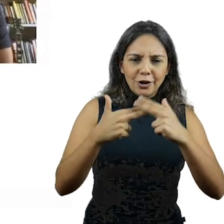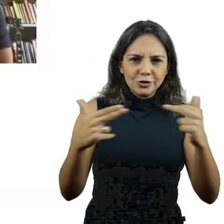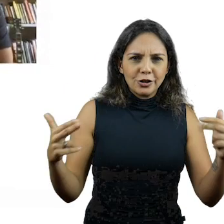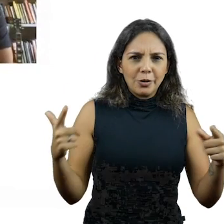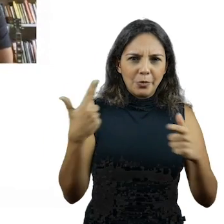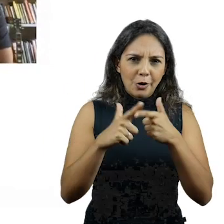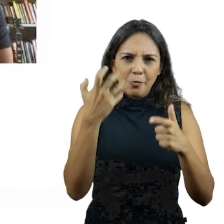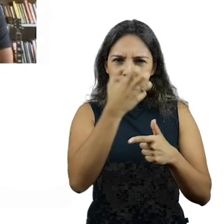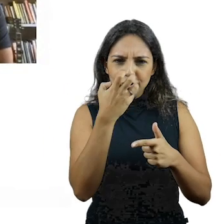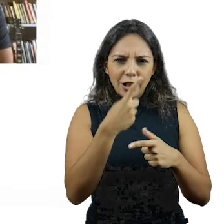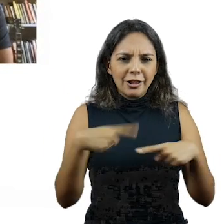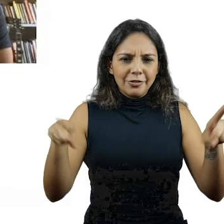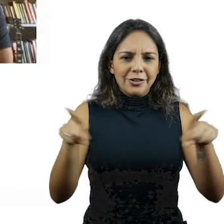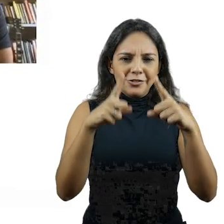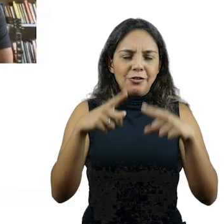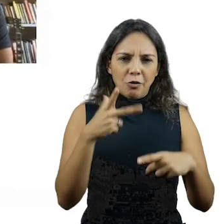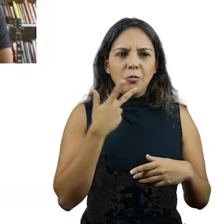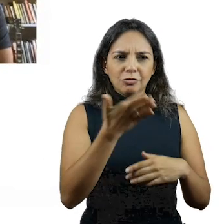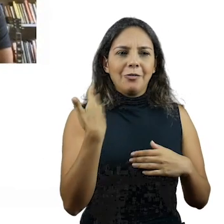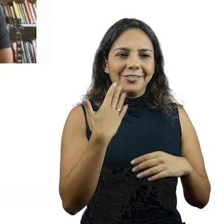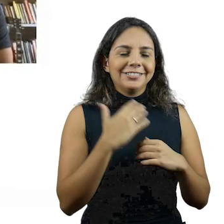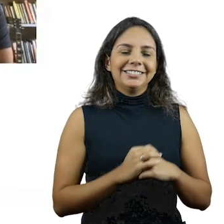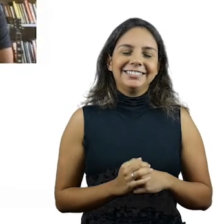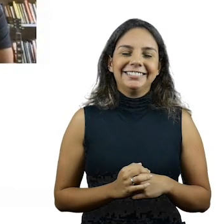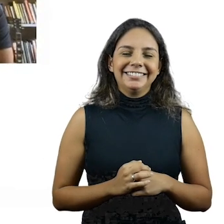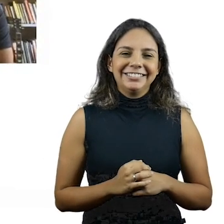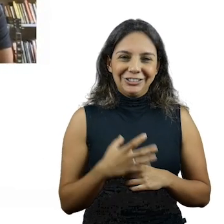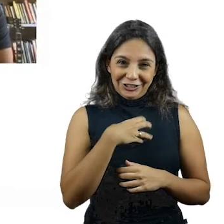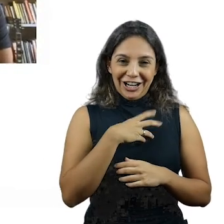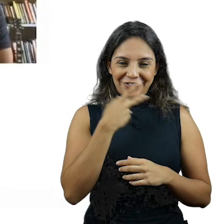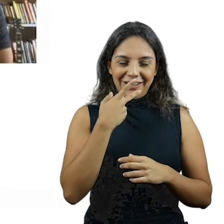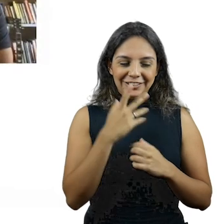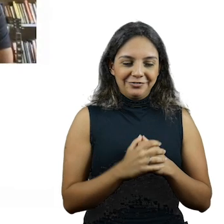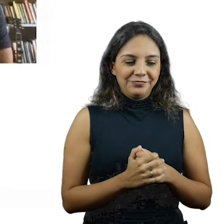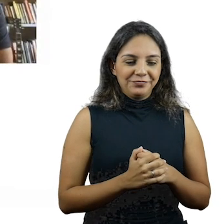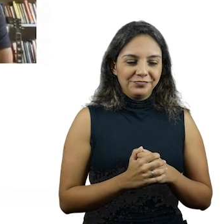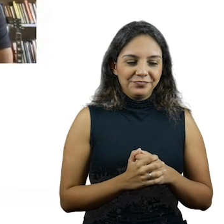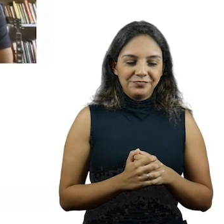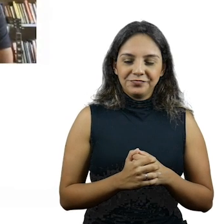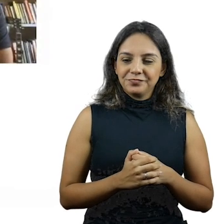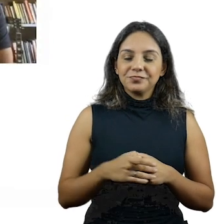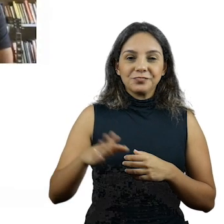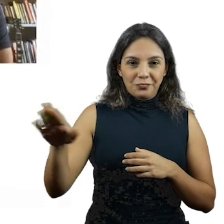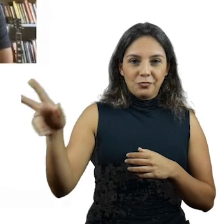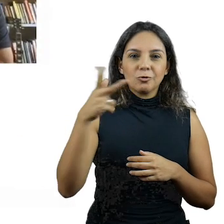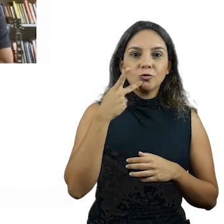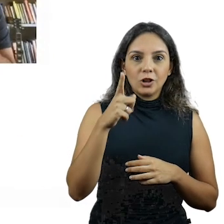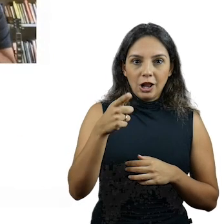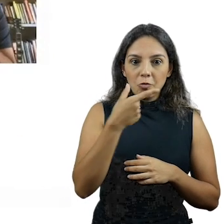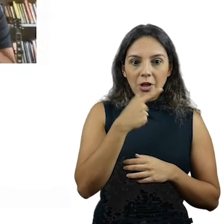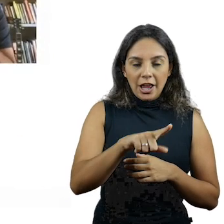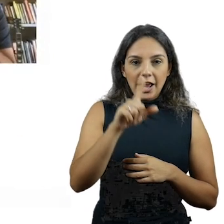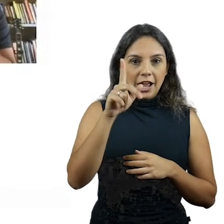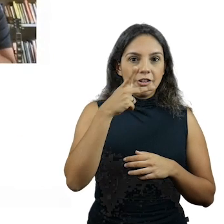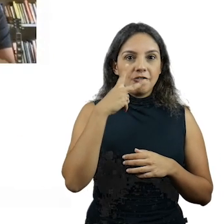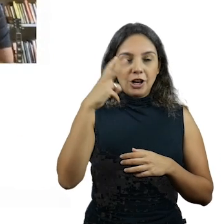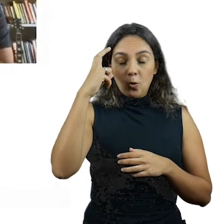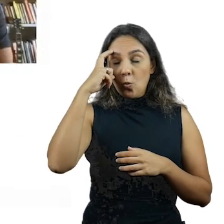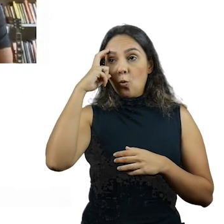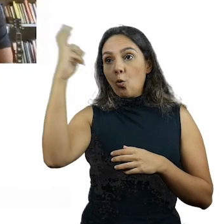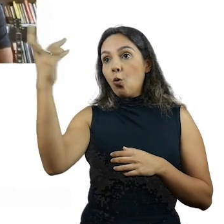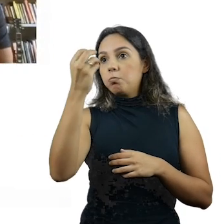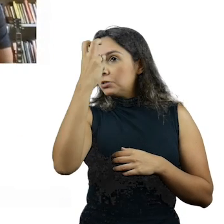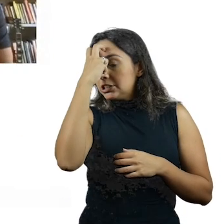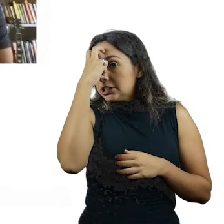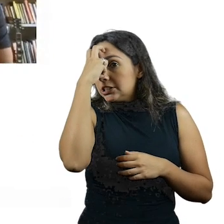sobre música clássica na favela, Afonso? Vamos? E ele era um cara erudito, né? Cultíssimo, né? Falava 10 e ao mesmo